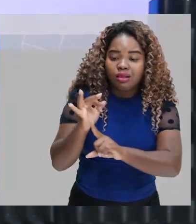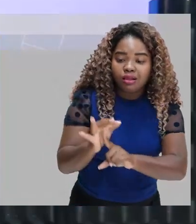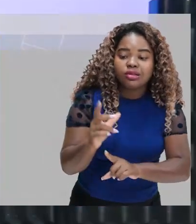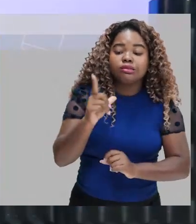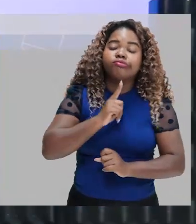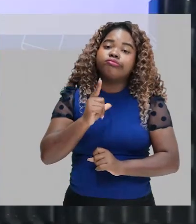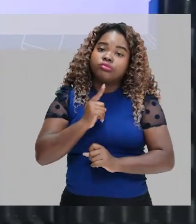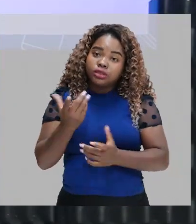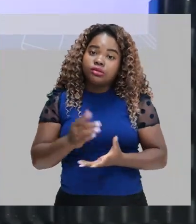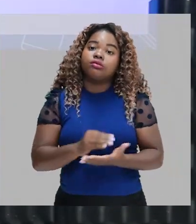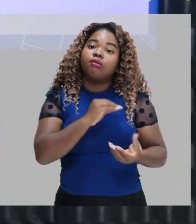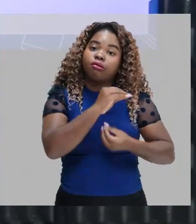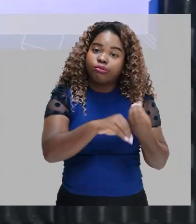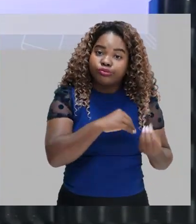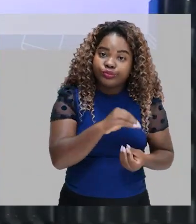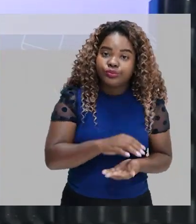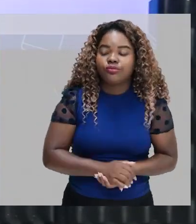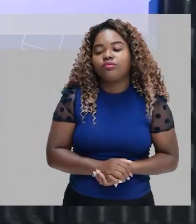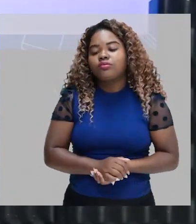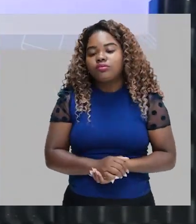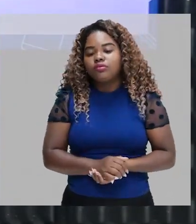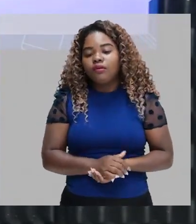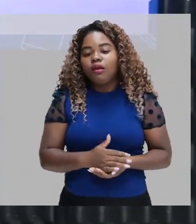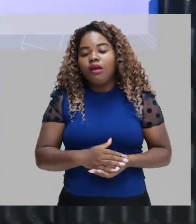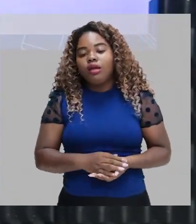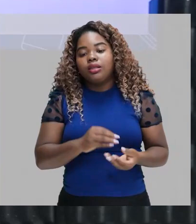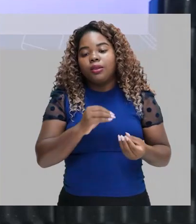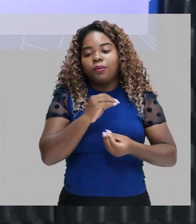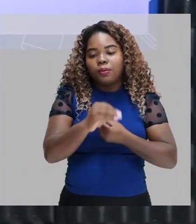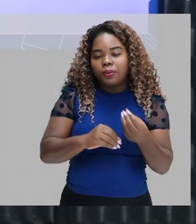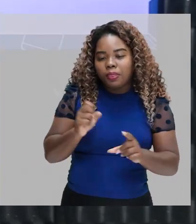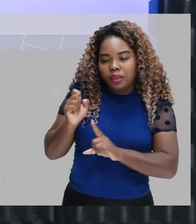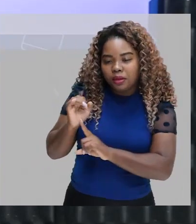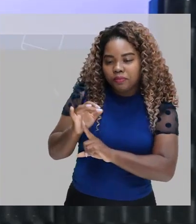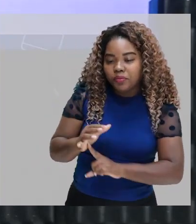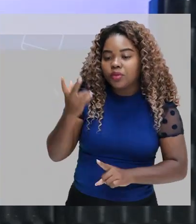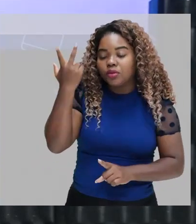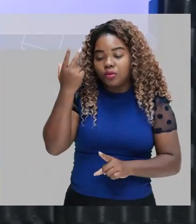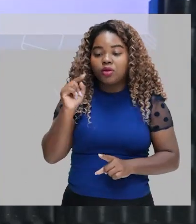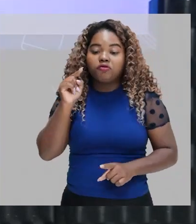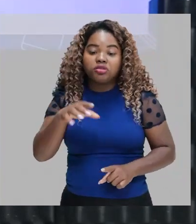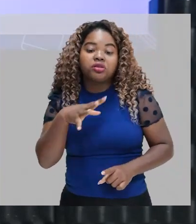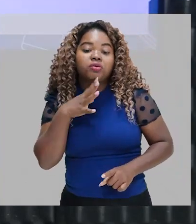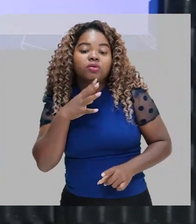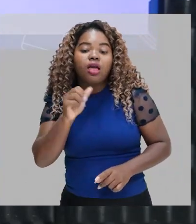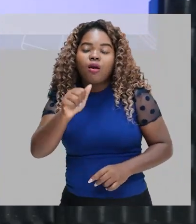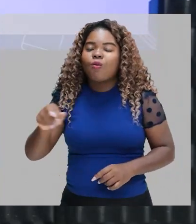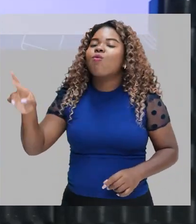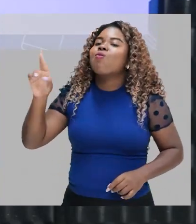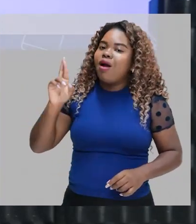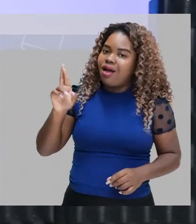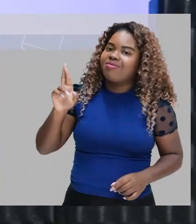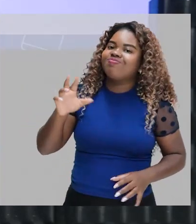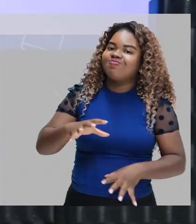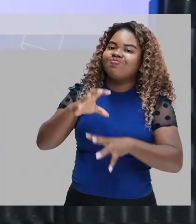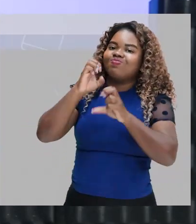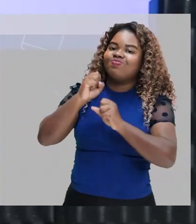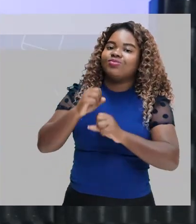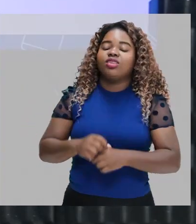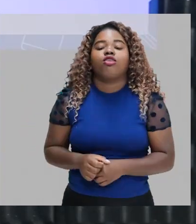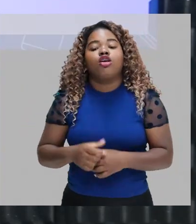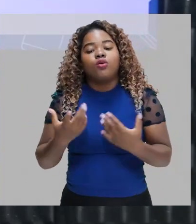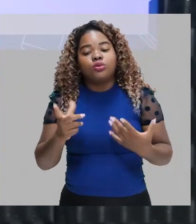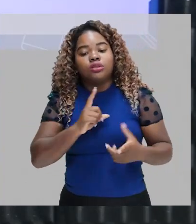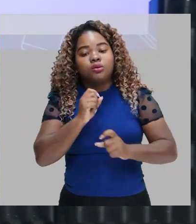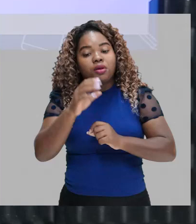presentes naquela mistura. A solução gasosa mais comum é o atmosférico, cujos componentes